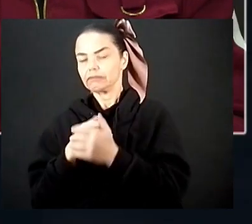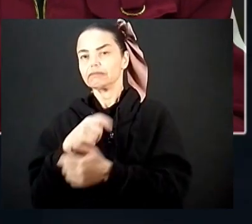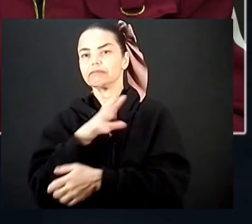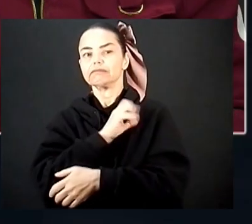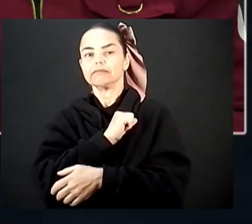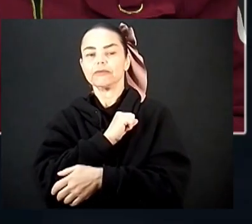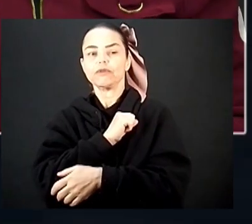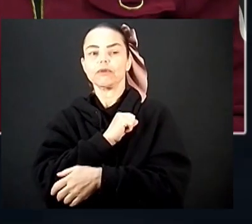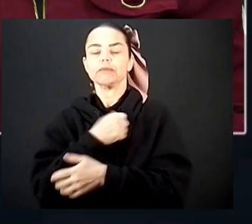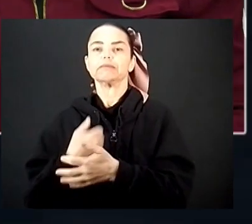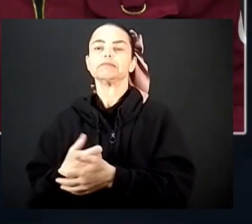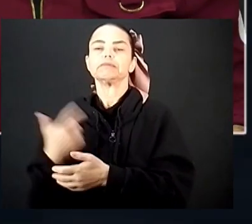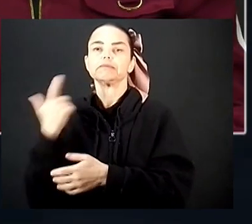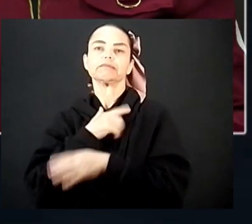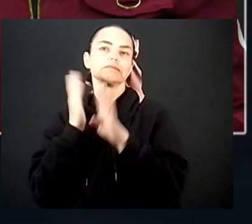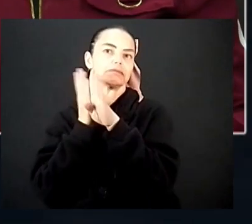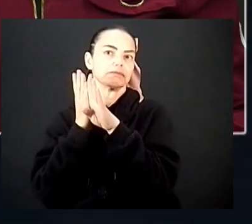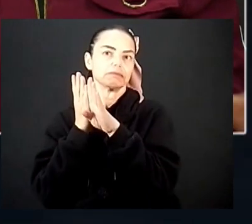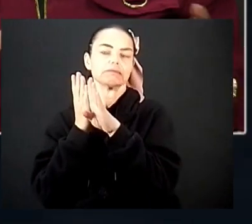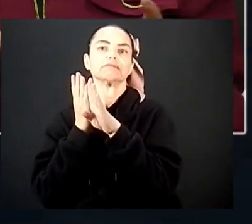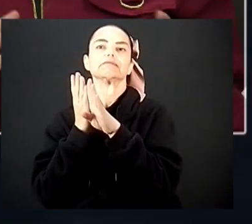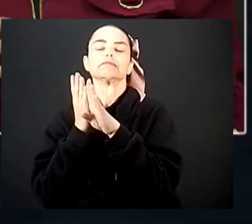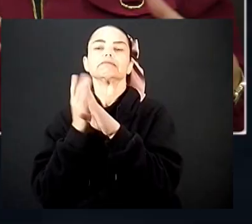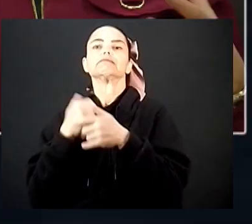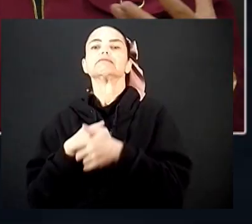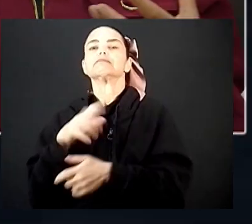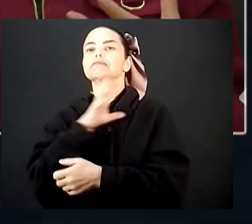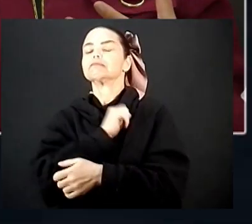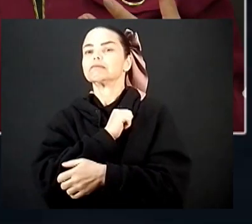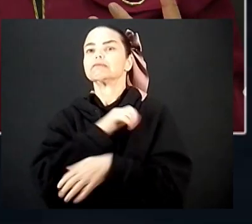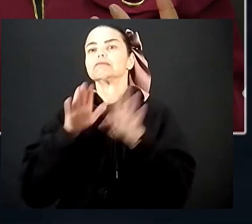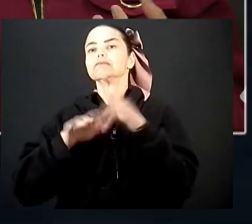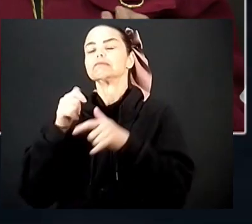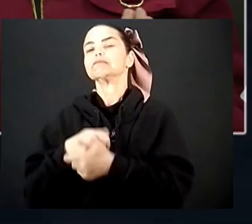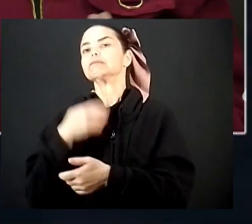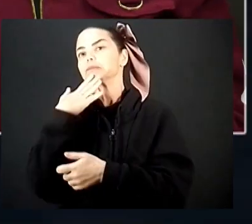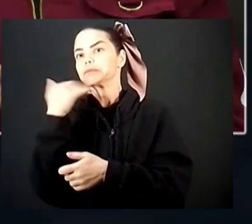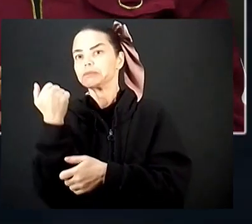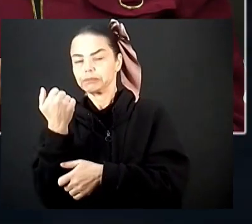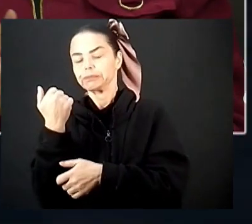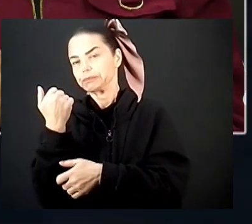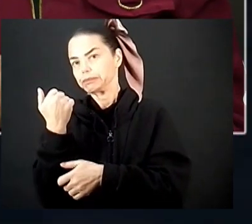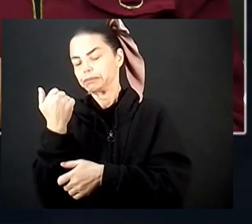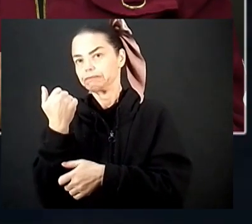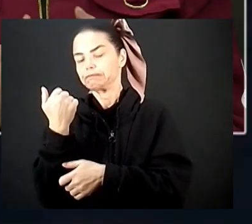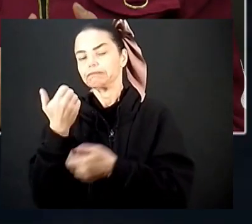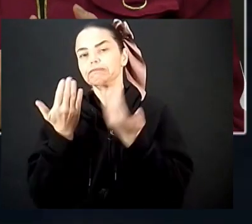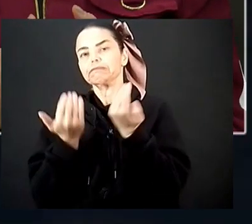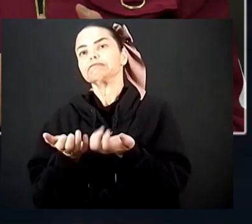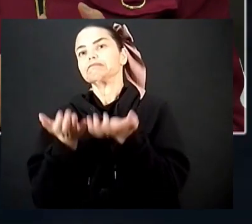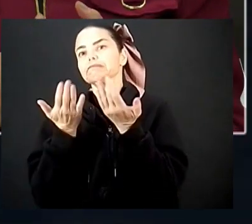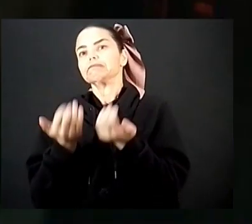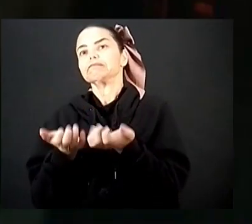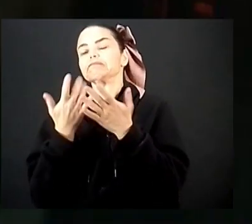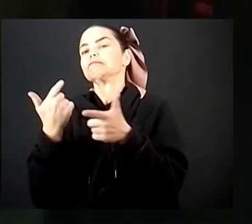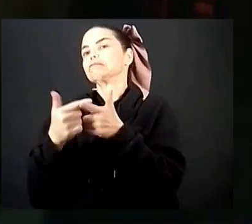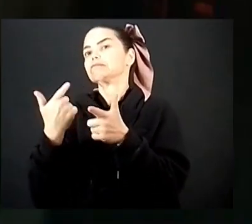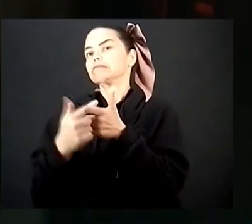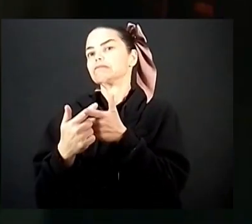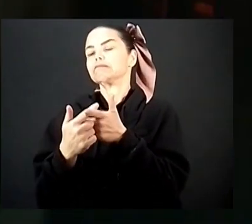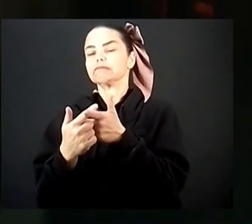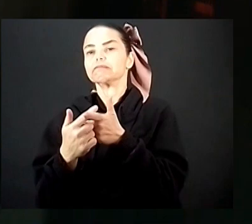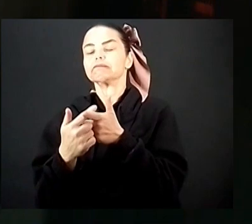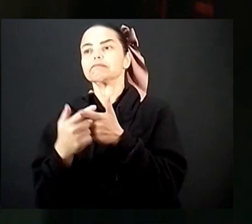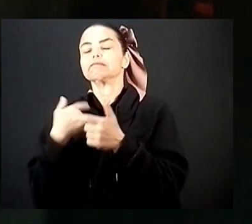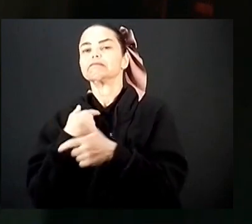gente consegue identificar a linguagem do amor, às vezes as coisas ficam mais leves, né? Porque, de repente, a minha